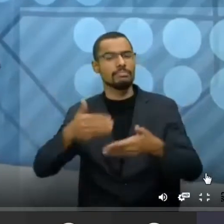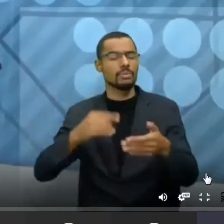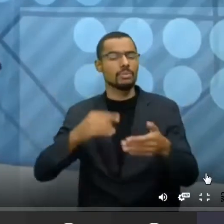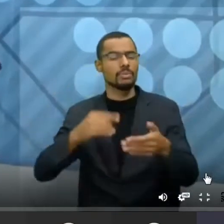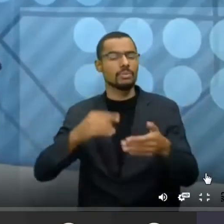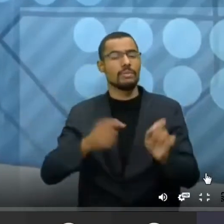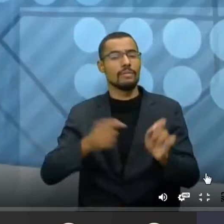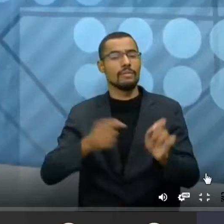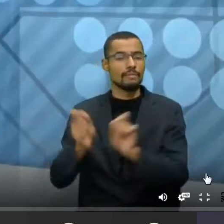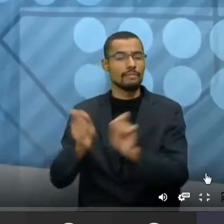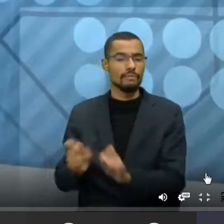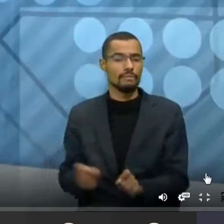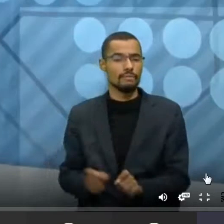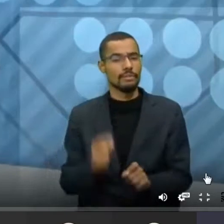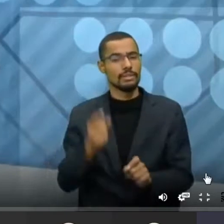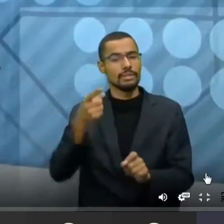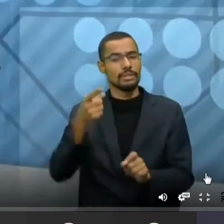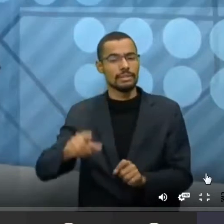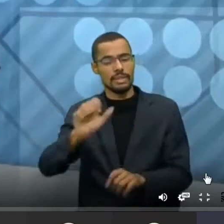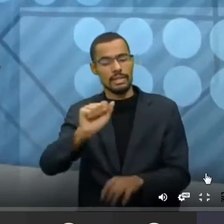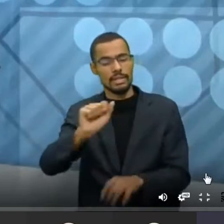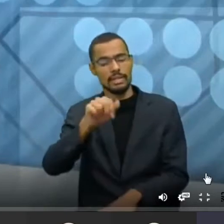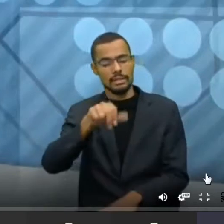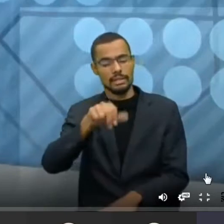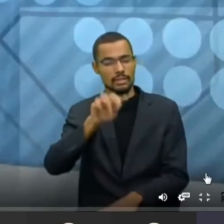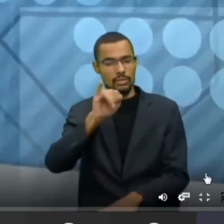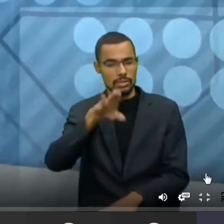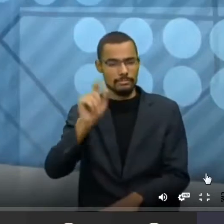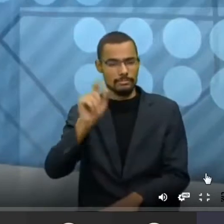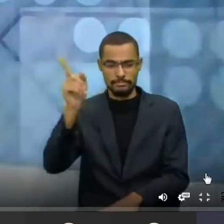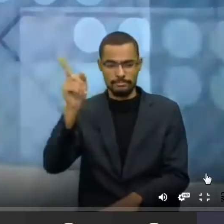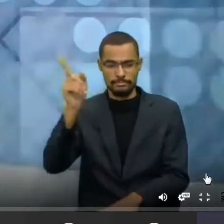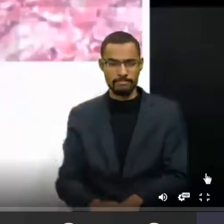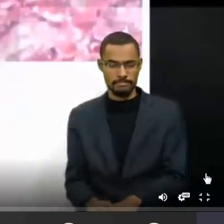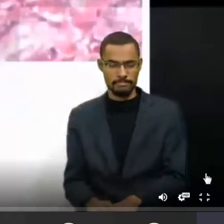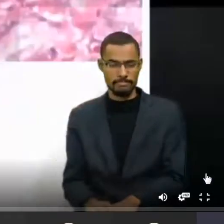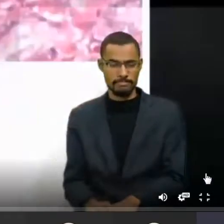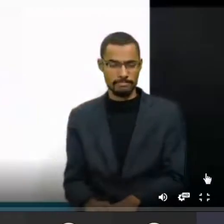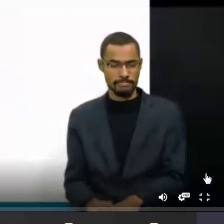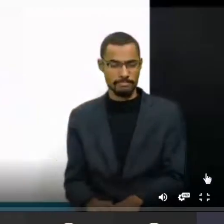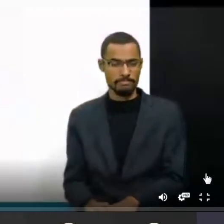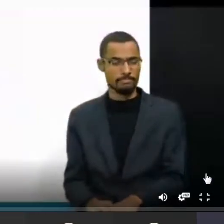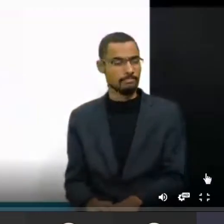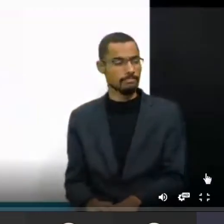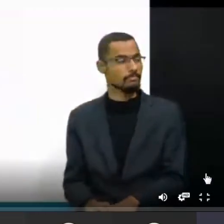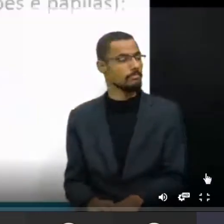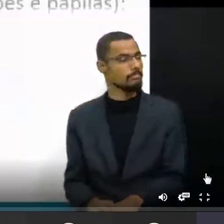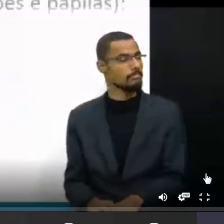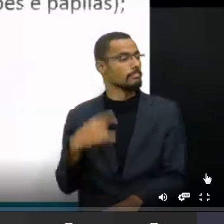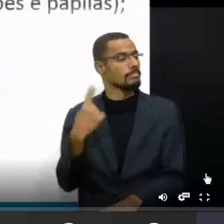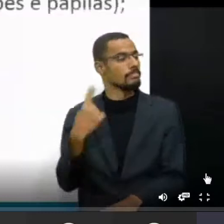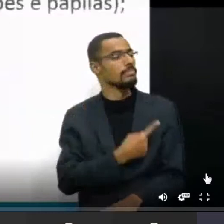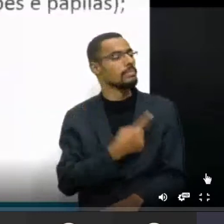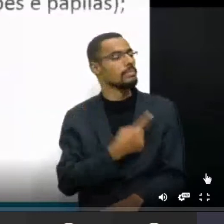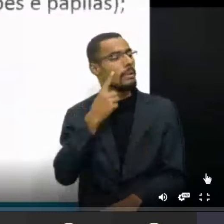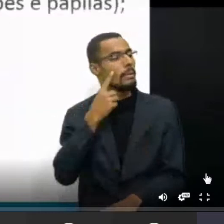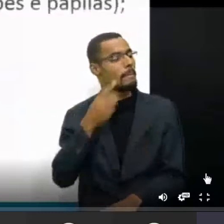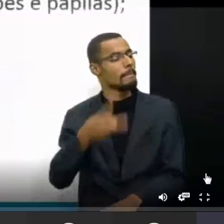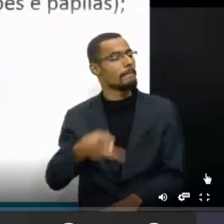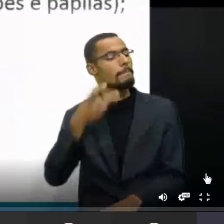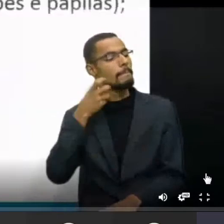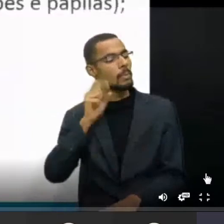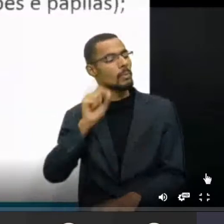vamos realizar na parte anatômica. Acompanhem comigo. Então, na parte anatômica, nós vamos ver,